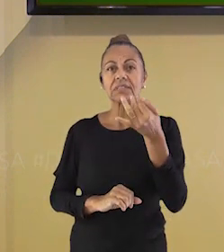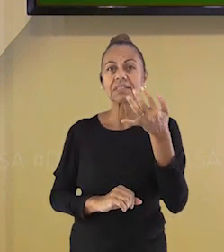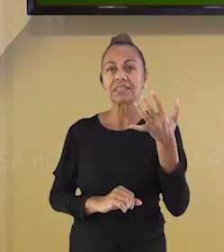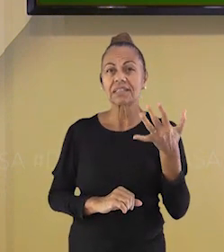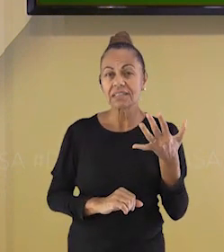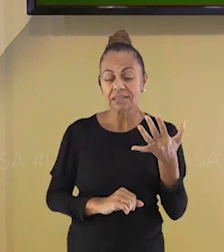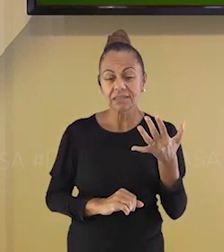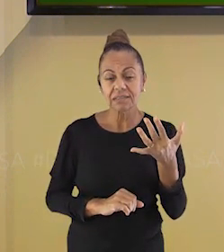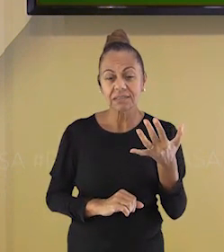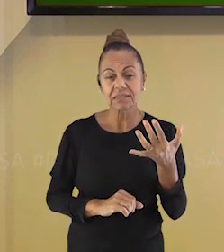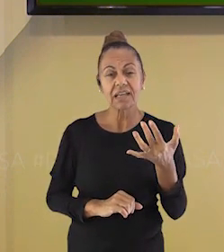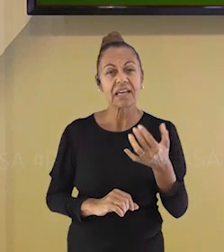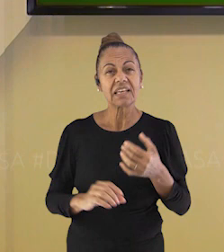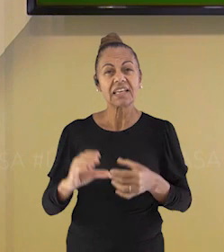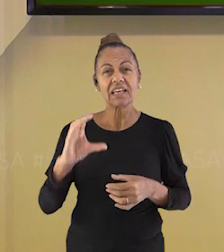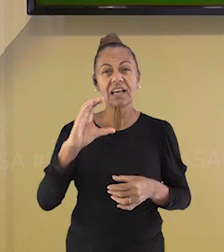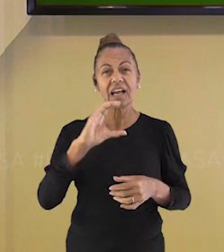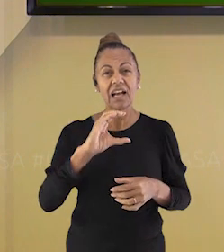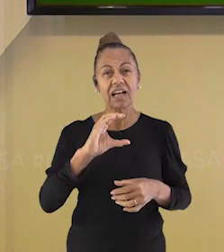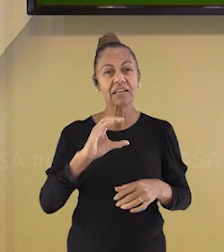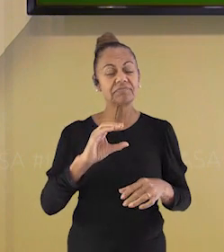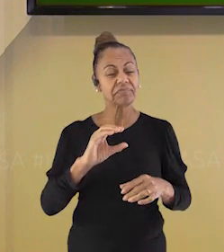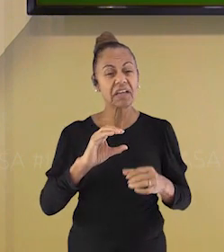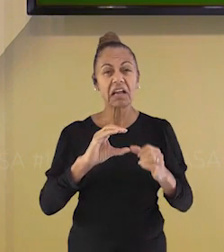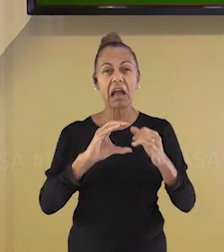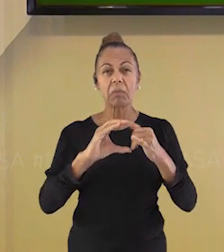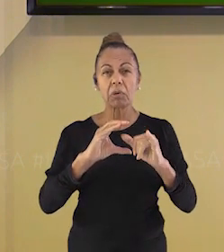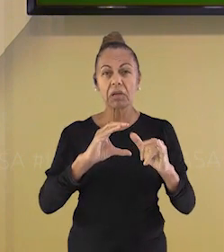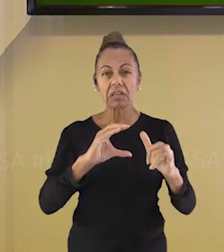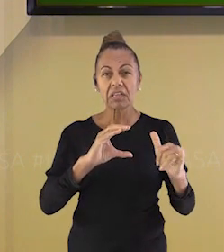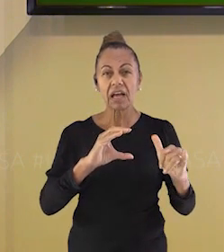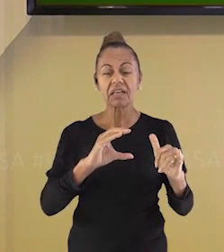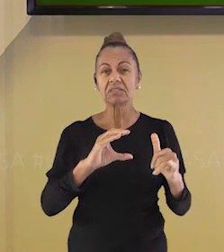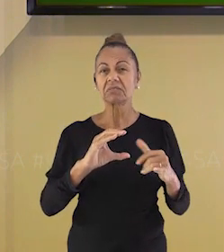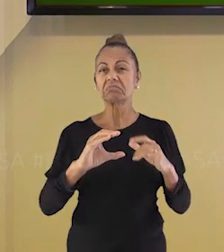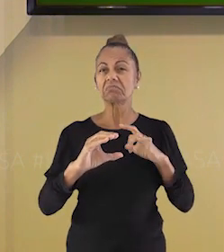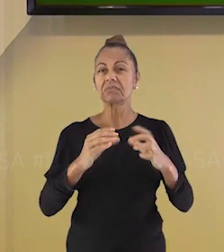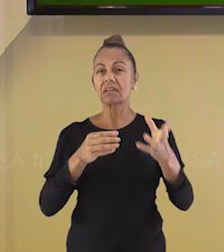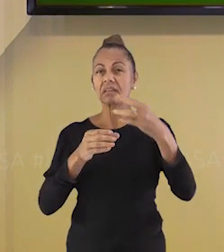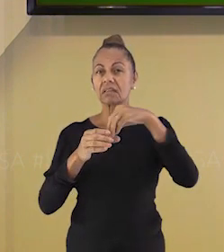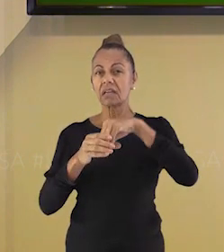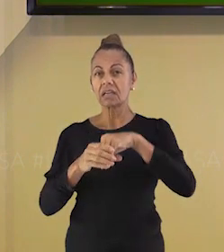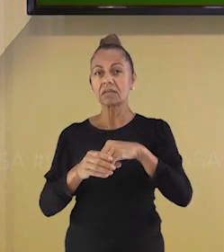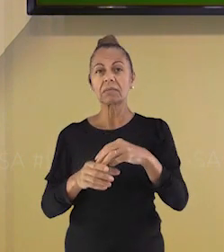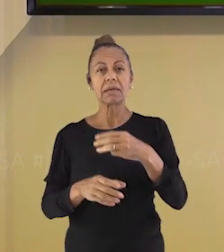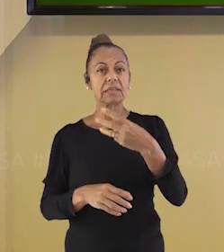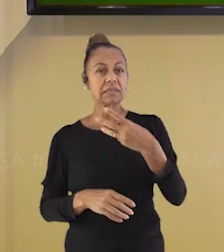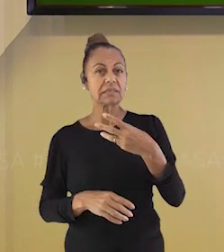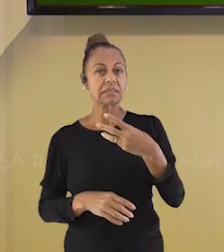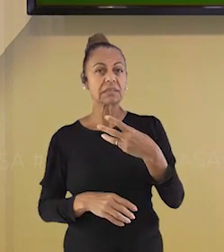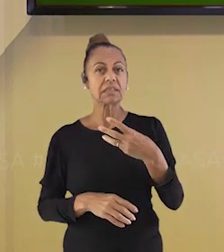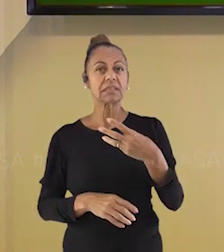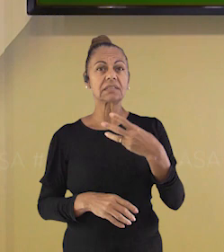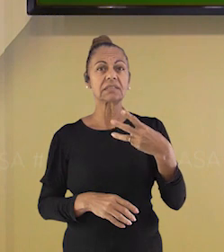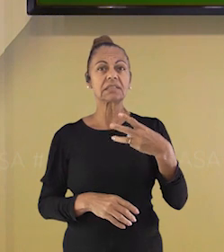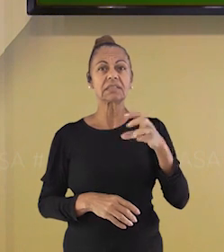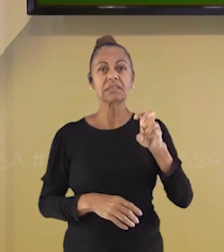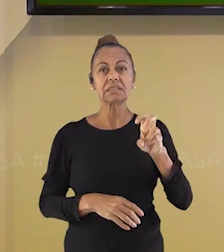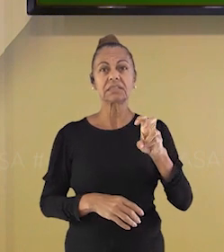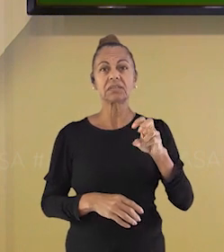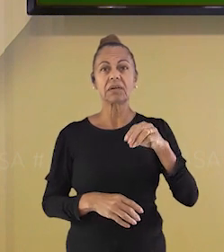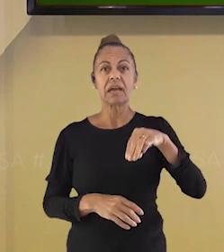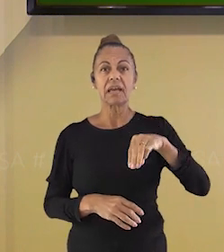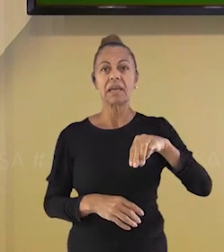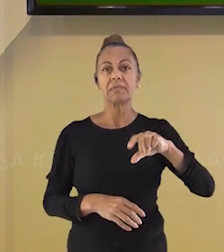produtos. Olha a quantidade de carboidrato e sódio indicada para uma porção de 335